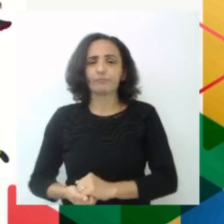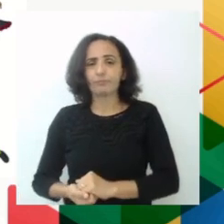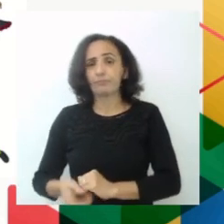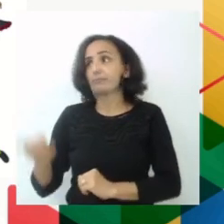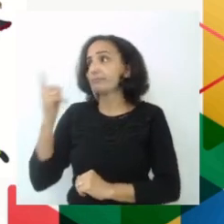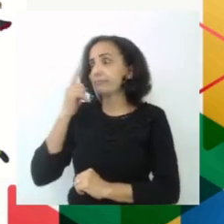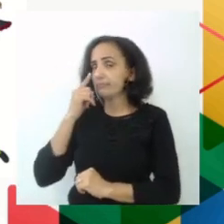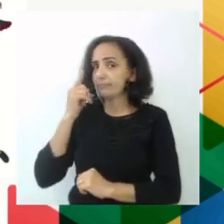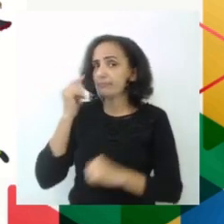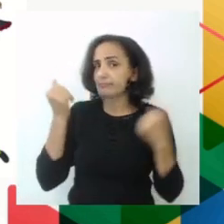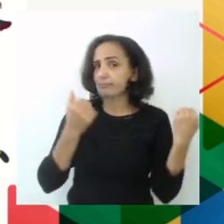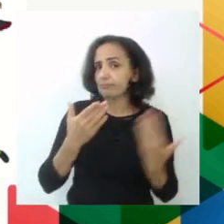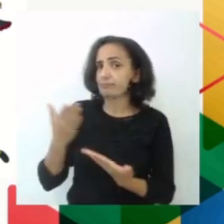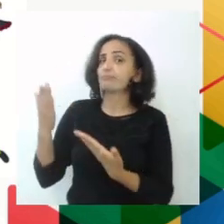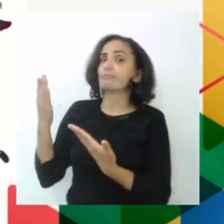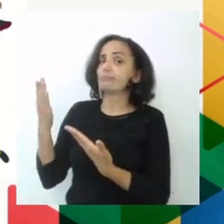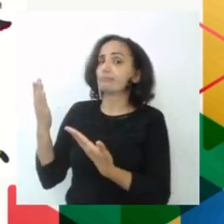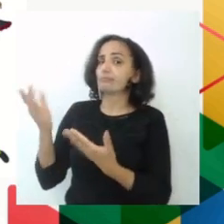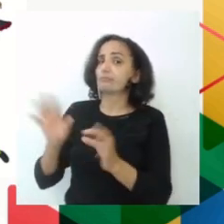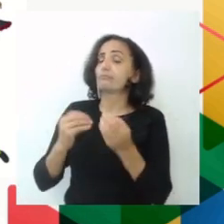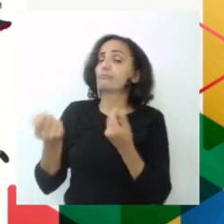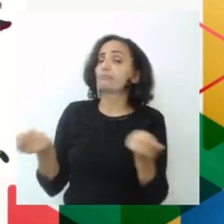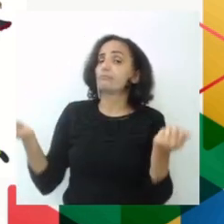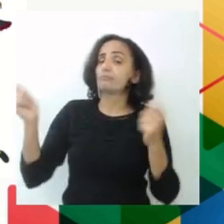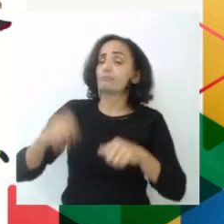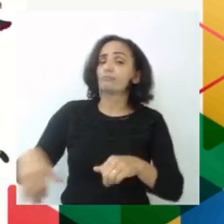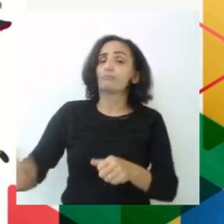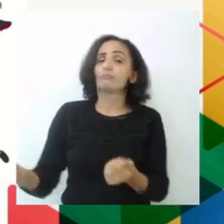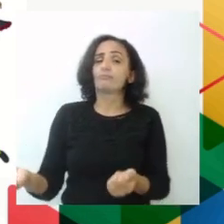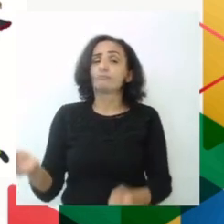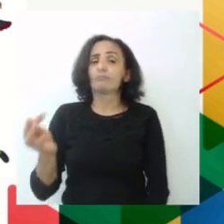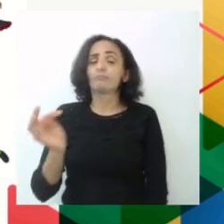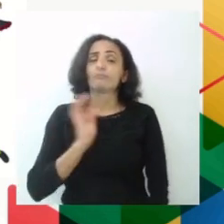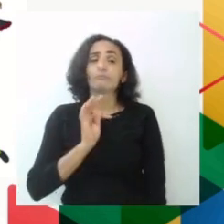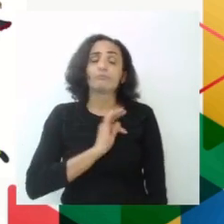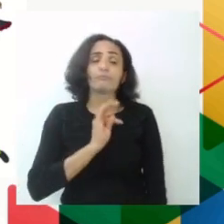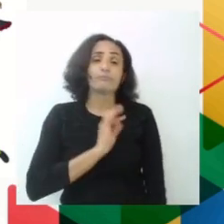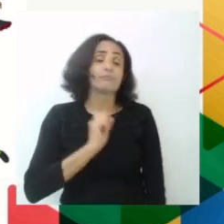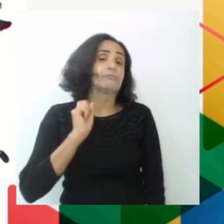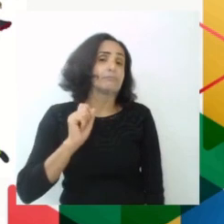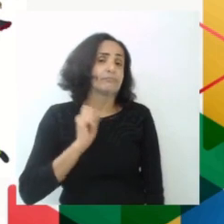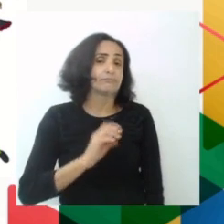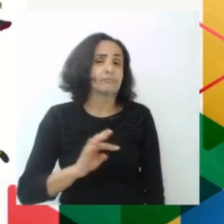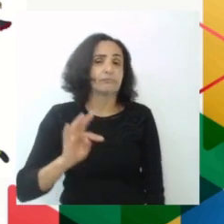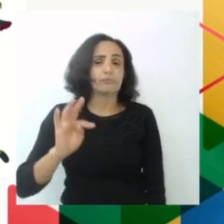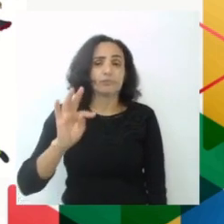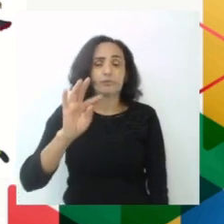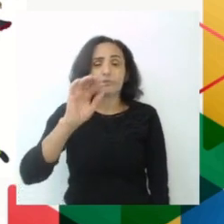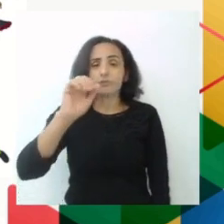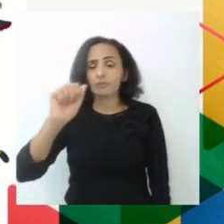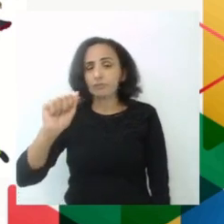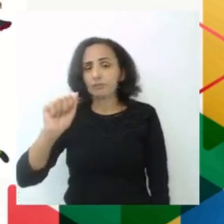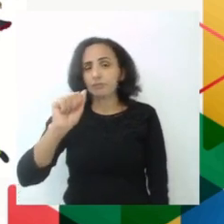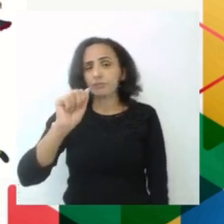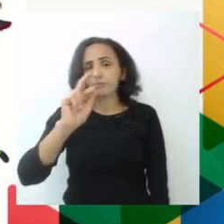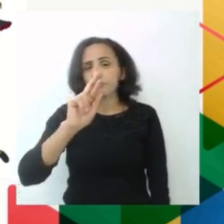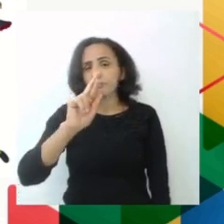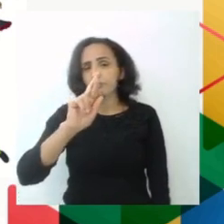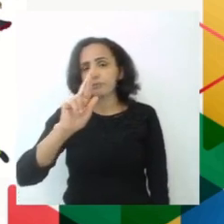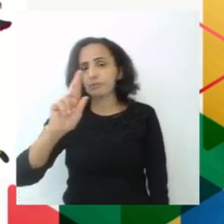aqui, a gente pode usar a técnica do arranjo, que você vai escolher